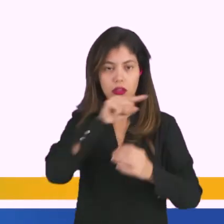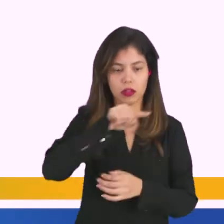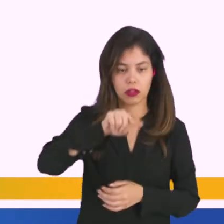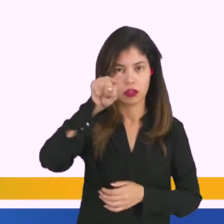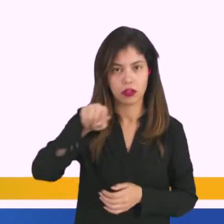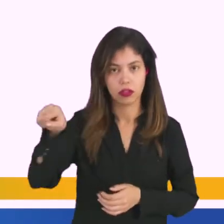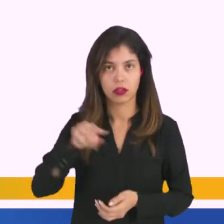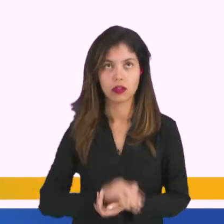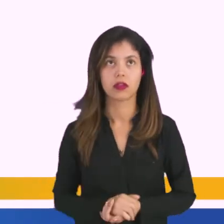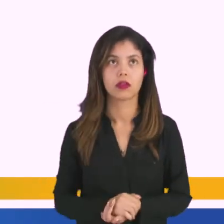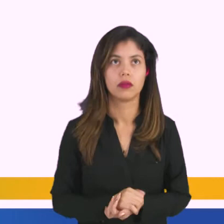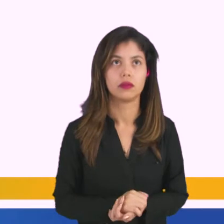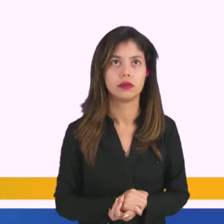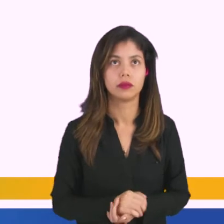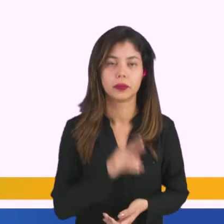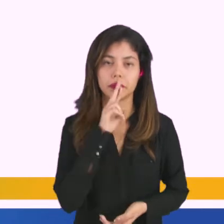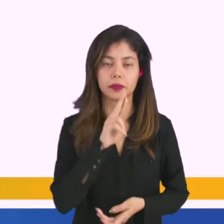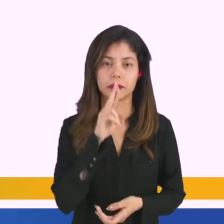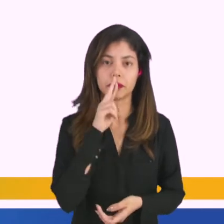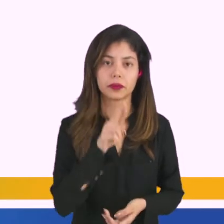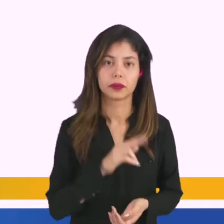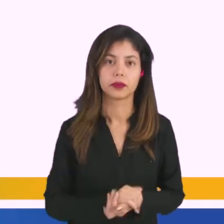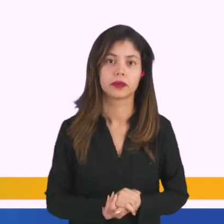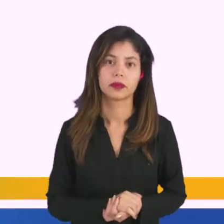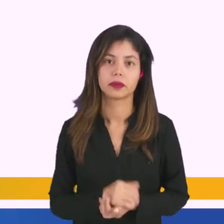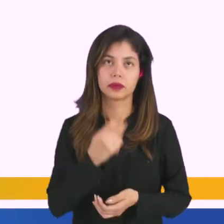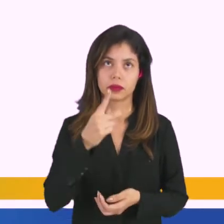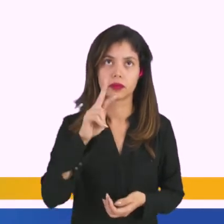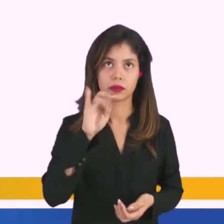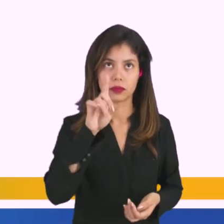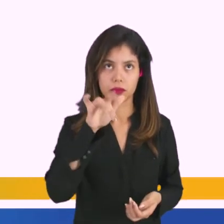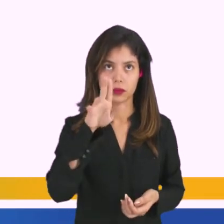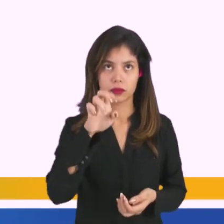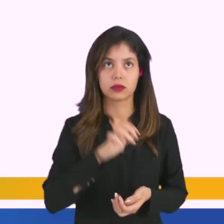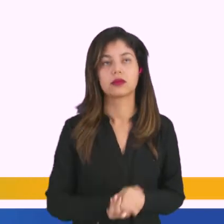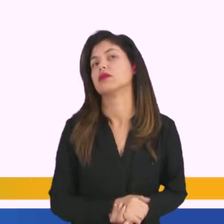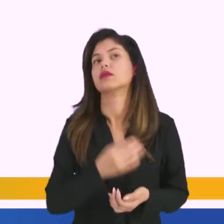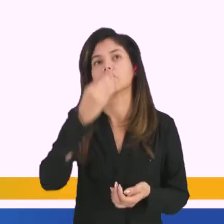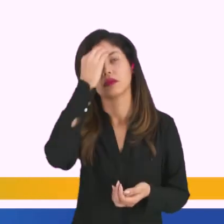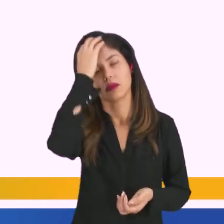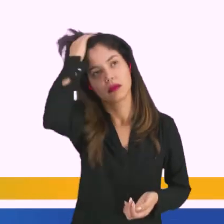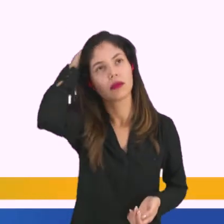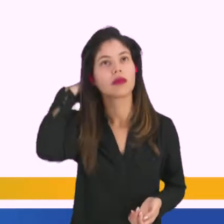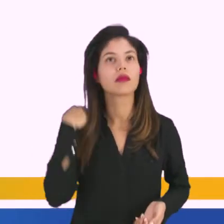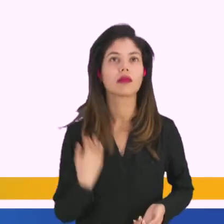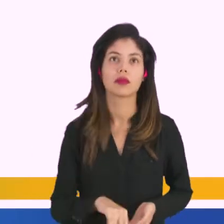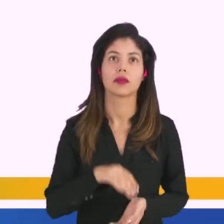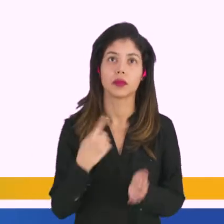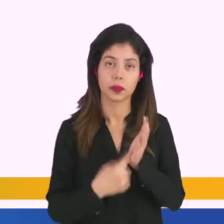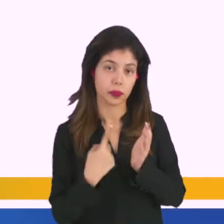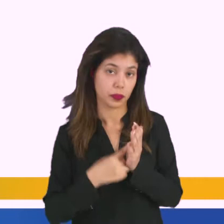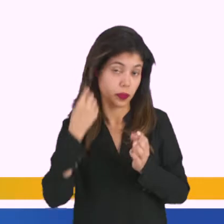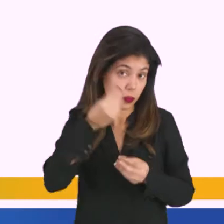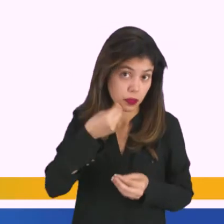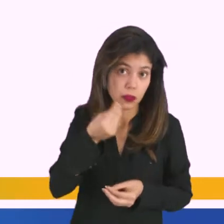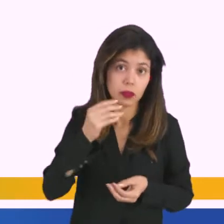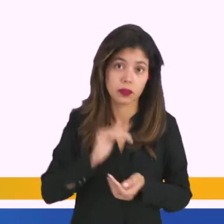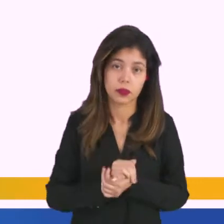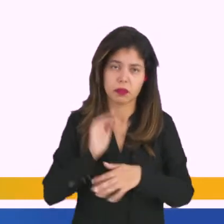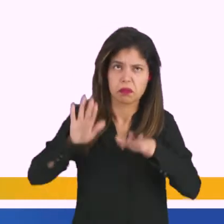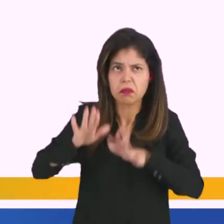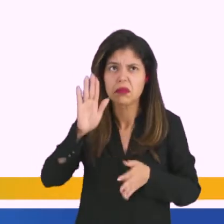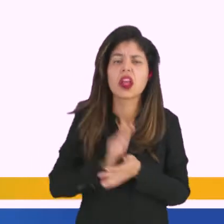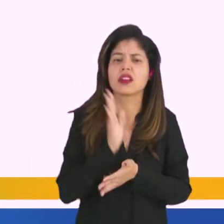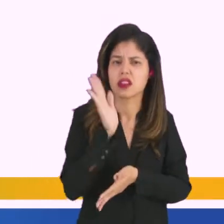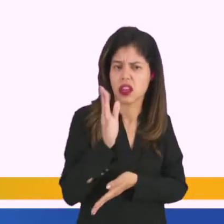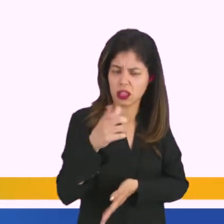ômega. Vamos falar agora sobre o cálculo de probabilidade. Considere, então, um experimento aleatório, que